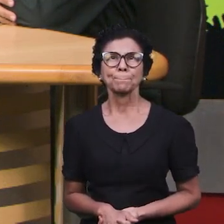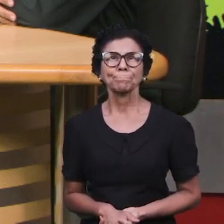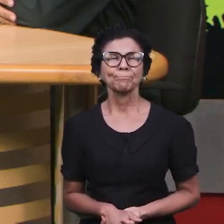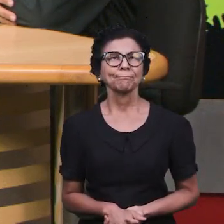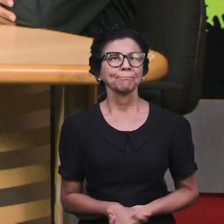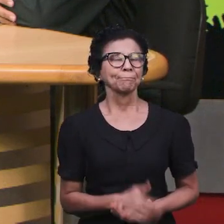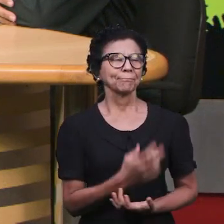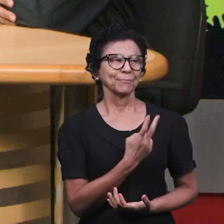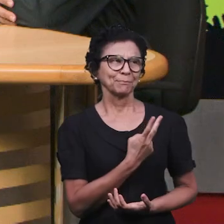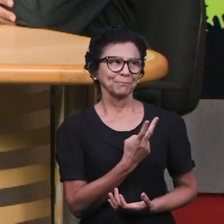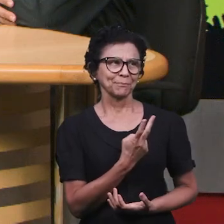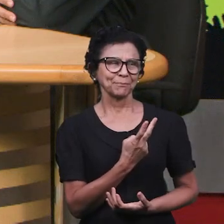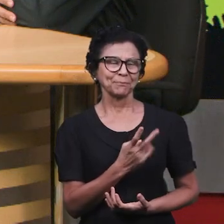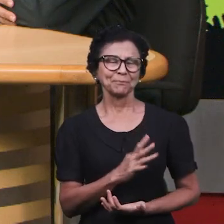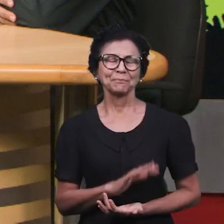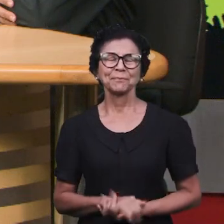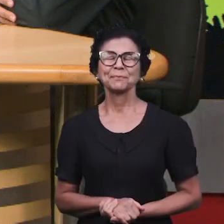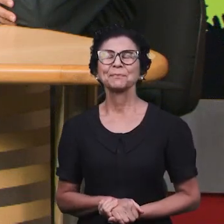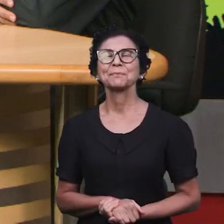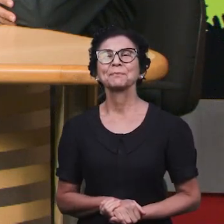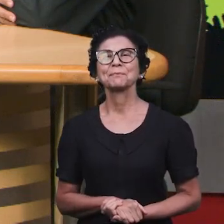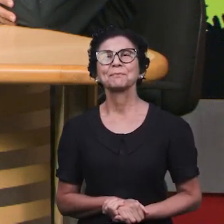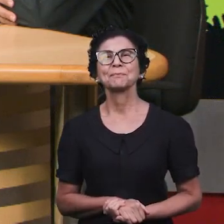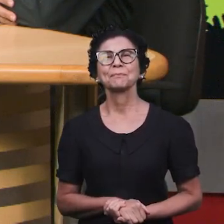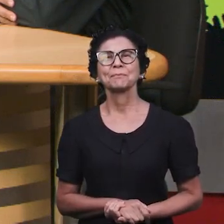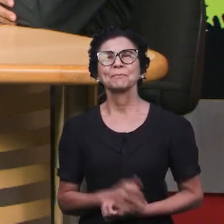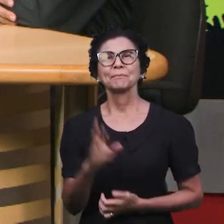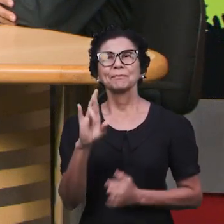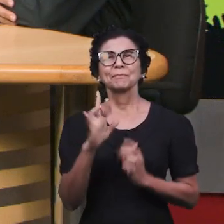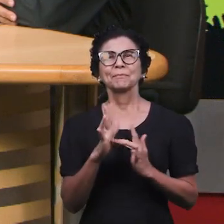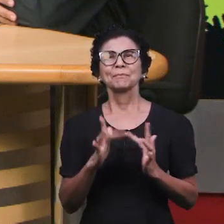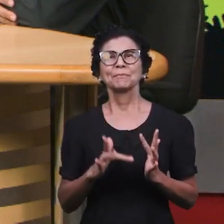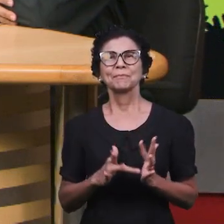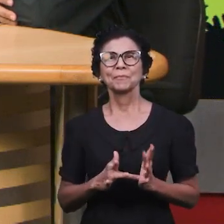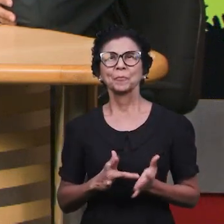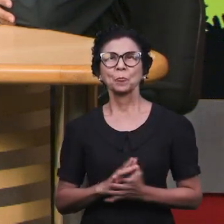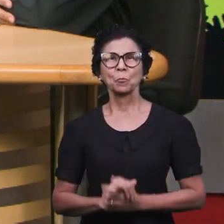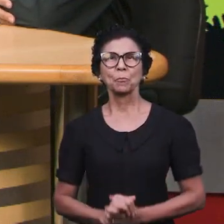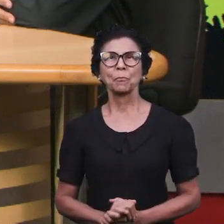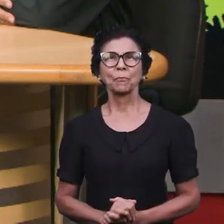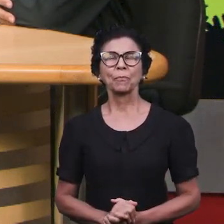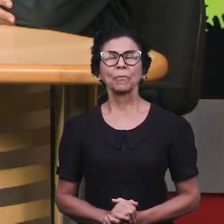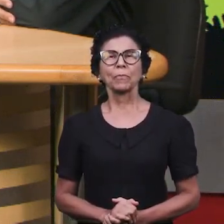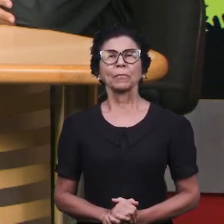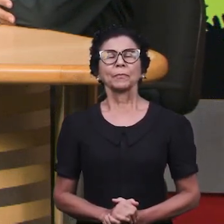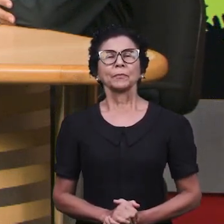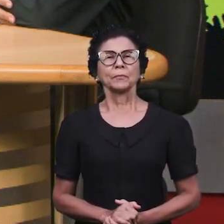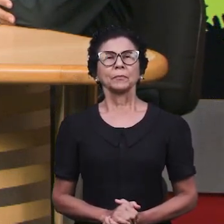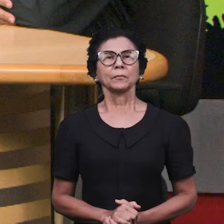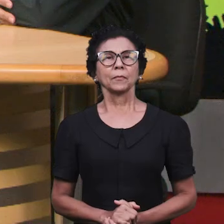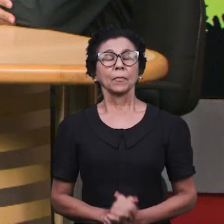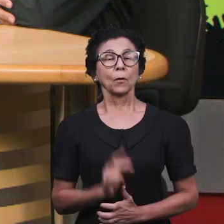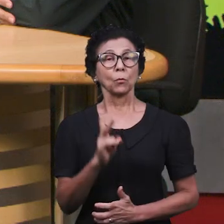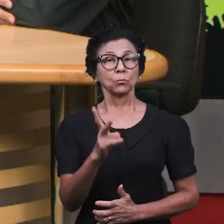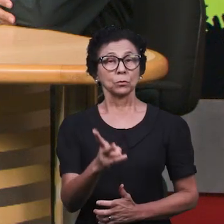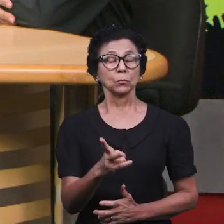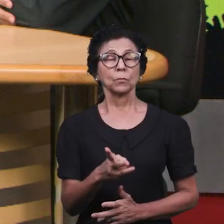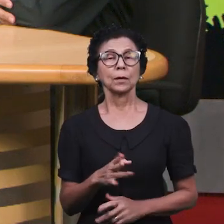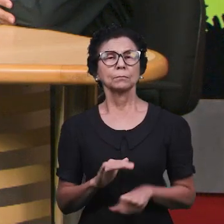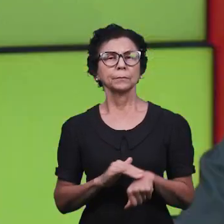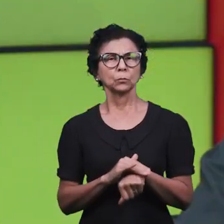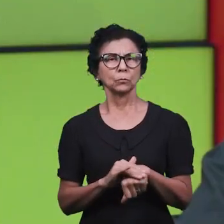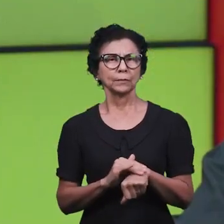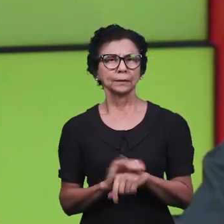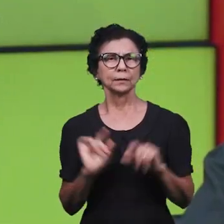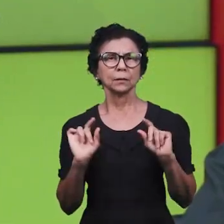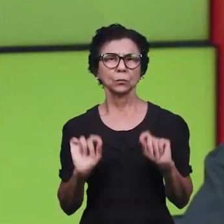a paz do Senhor, Vanessa, paz do Senhor, continuam conosco, como Késia anunciou, para conversar um pouco, porque